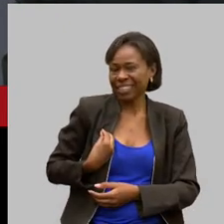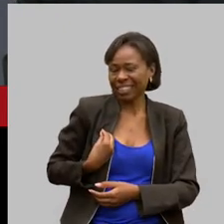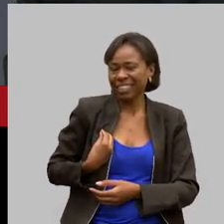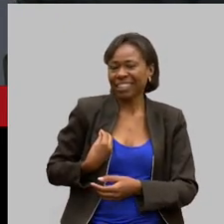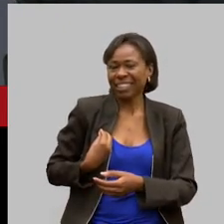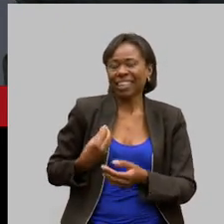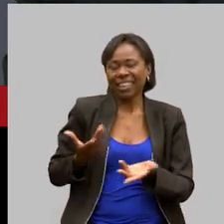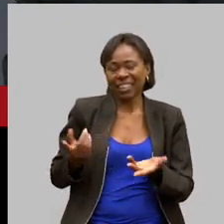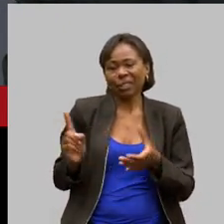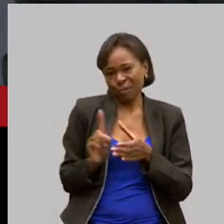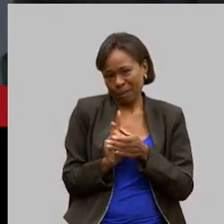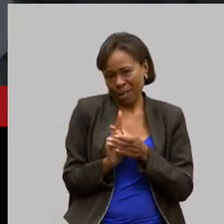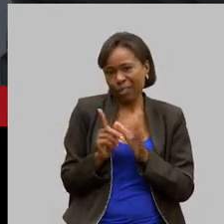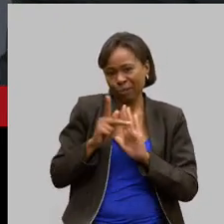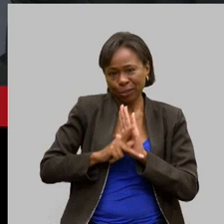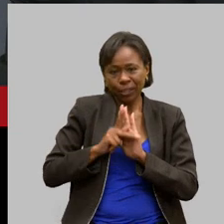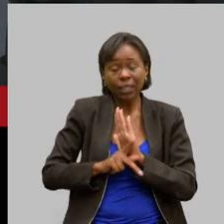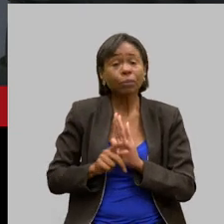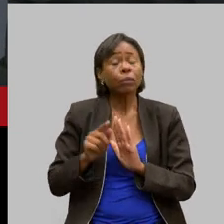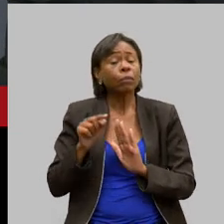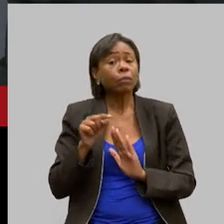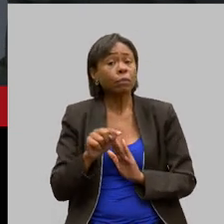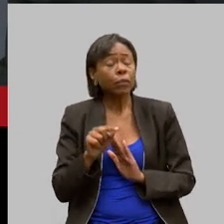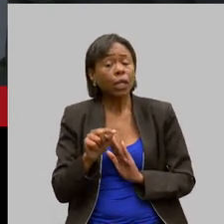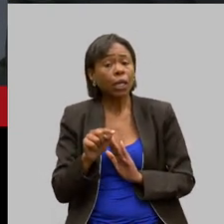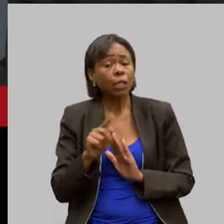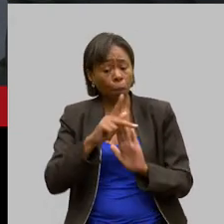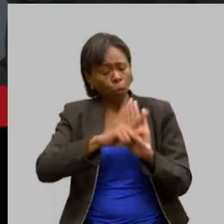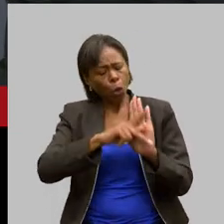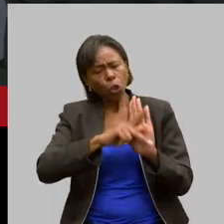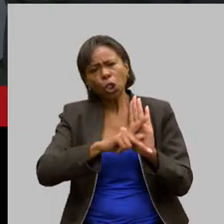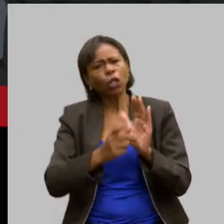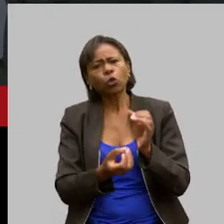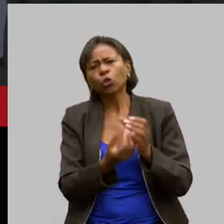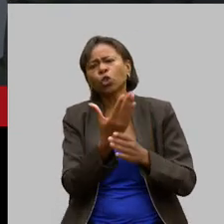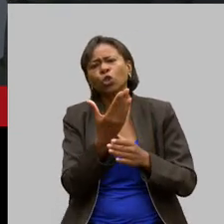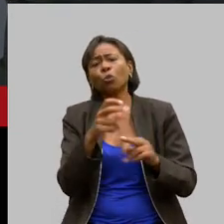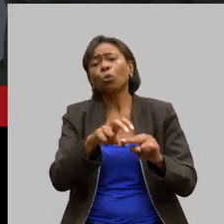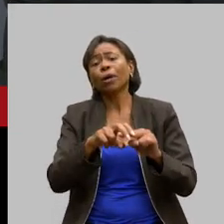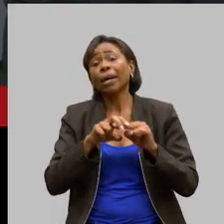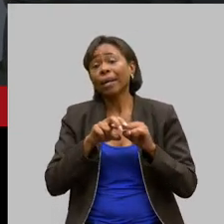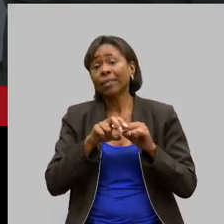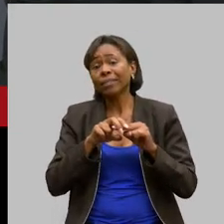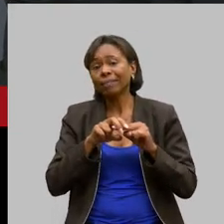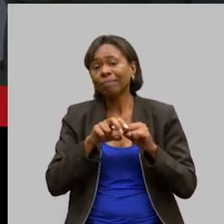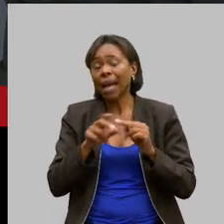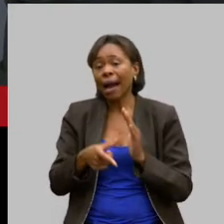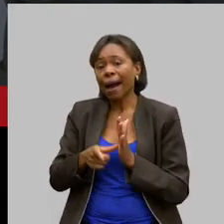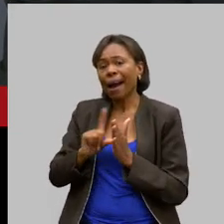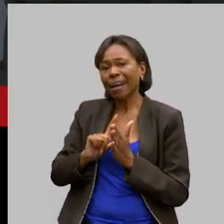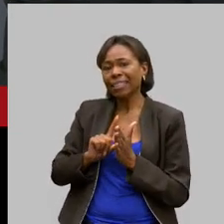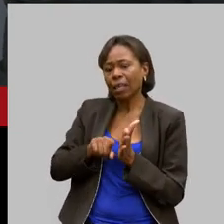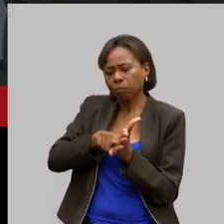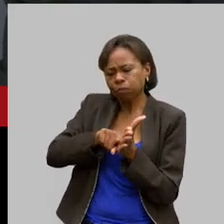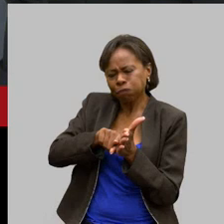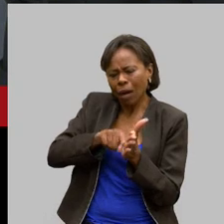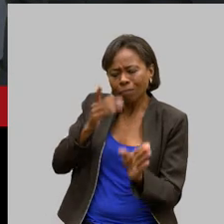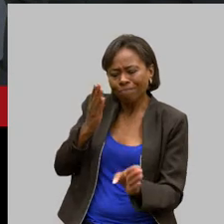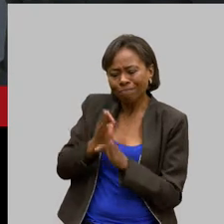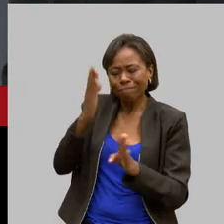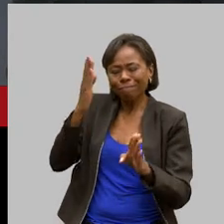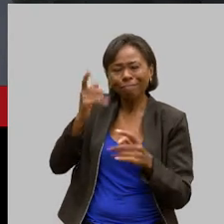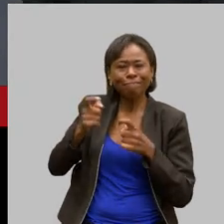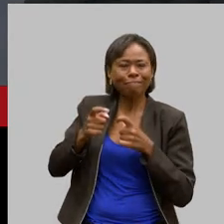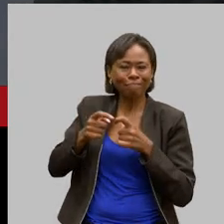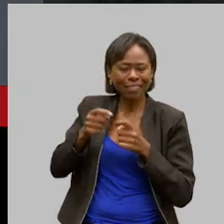que surgiu na realidade a partir de um diagnóstico de autismo e desse diagnóstico